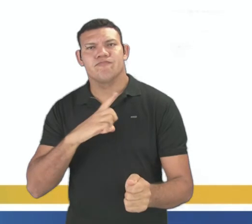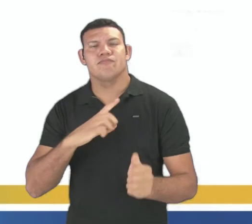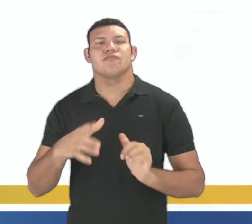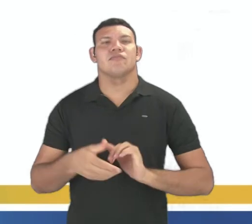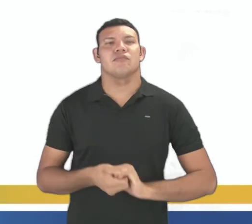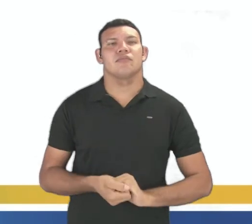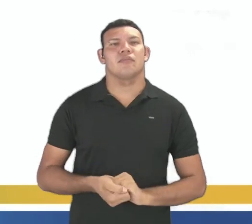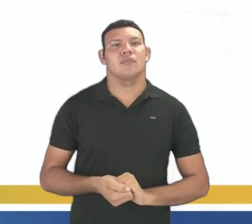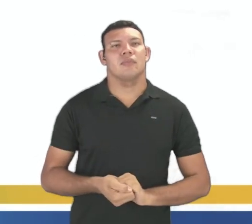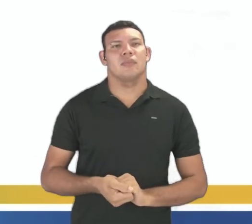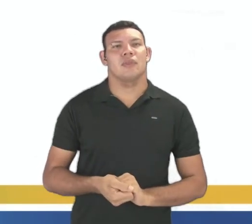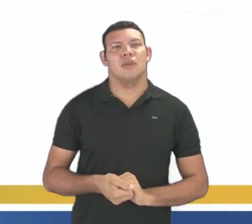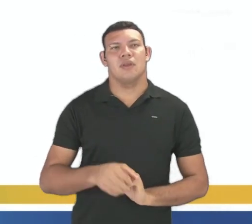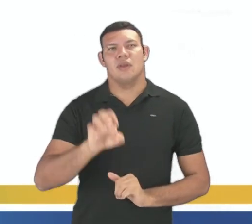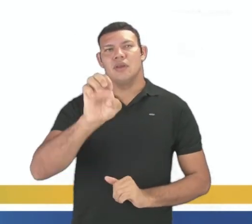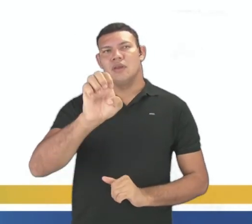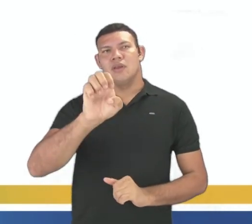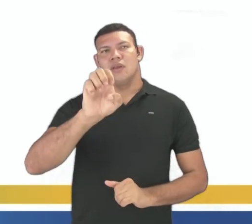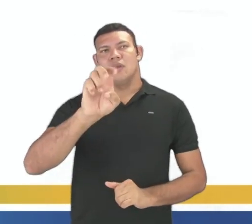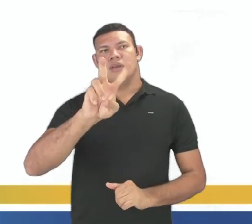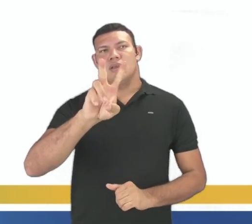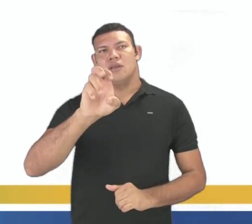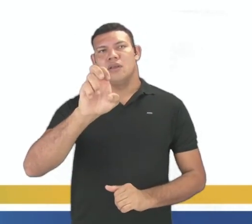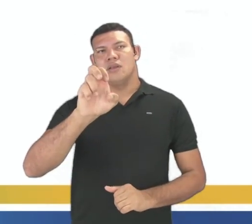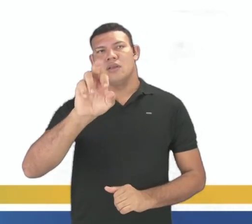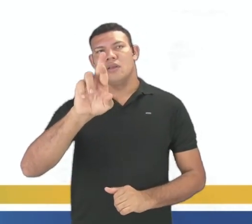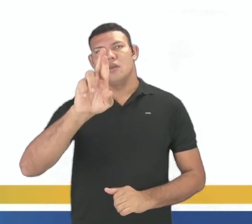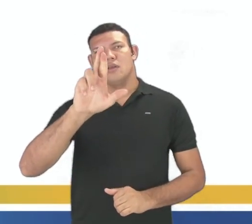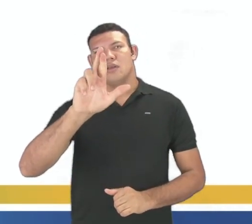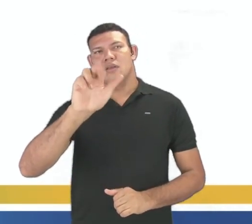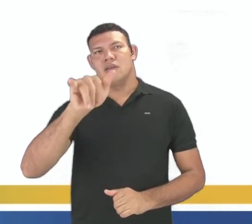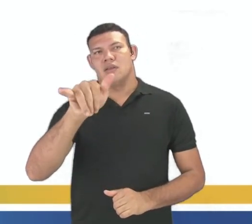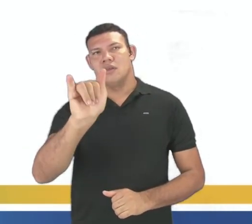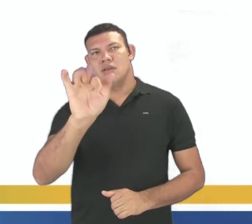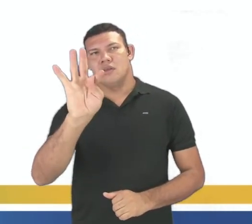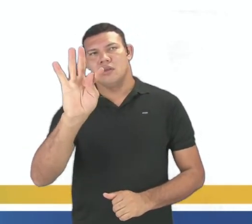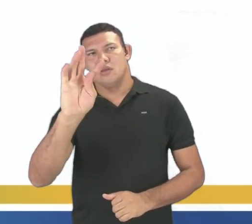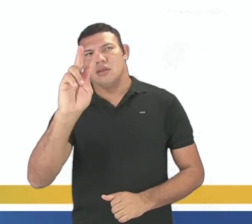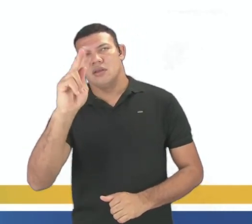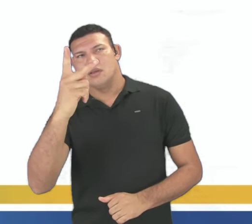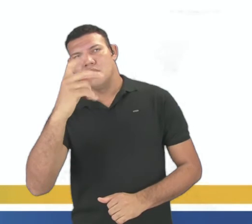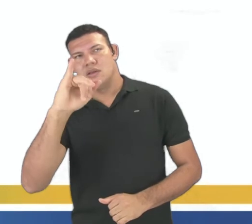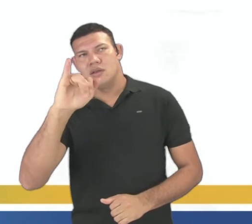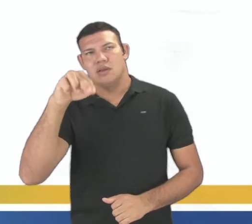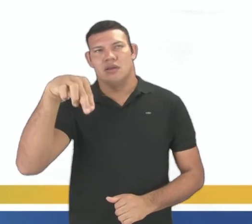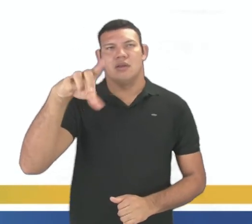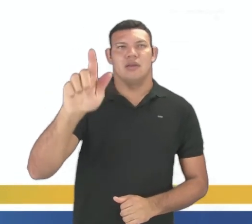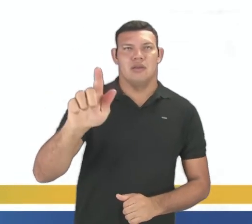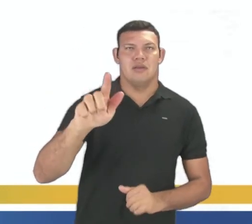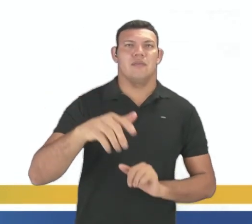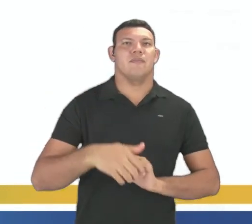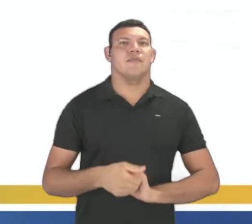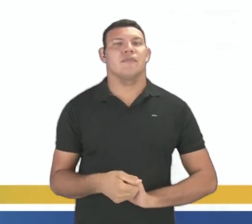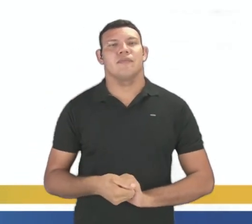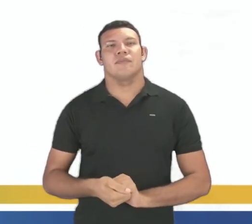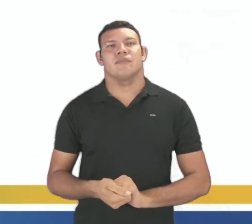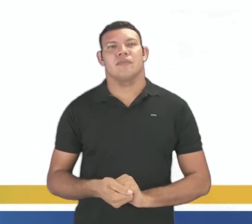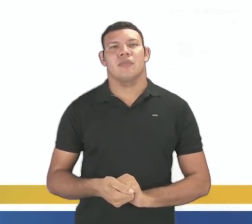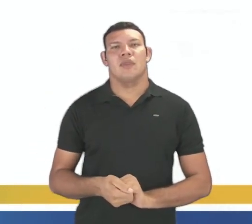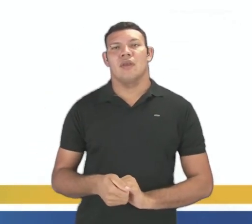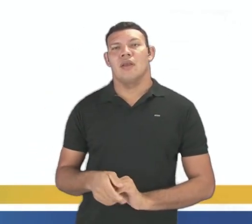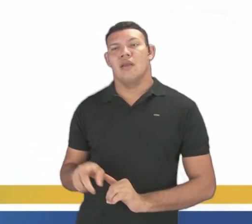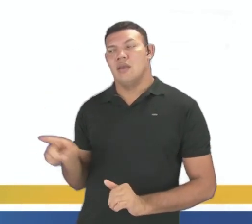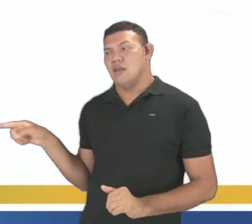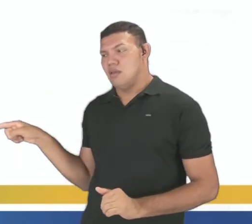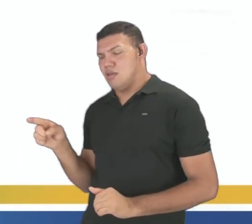ok? So, she put everything in the box, ok? All the things that she had. Ela colocou tudo